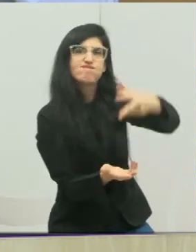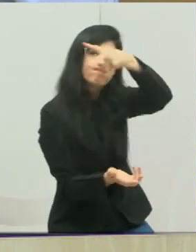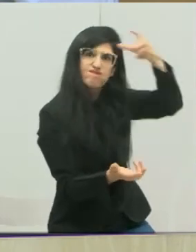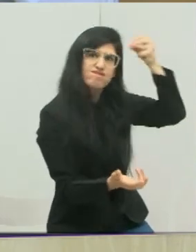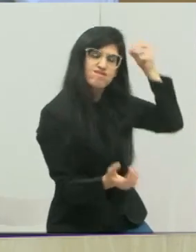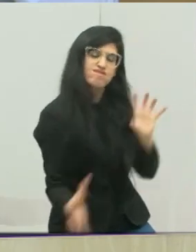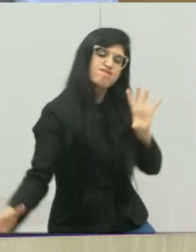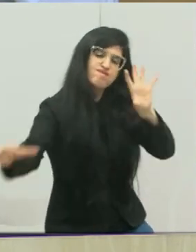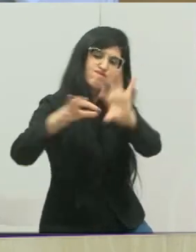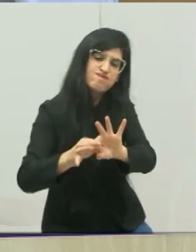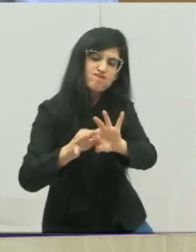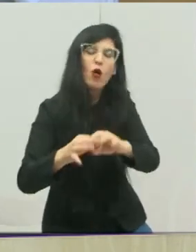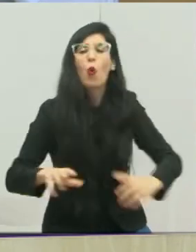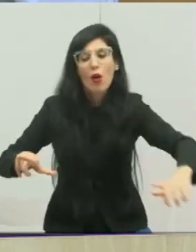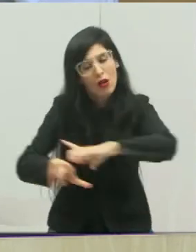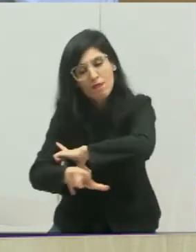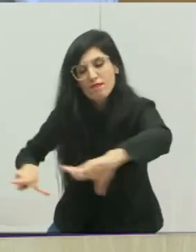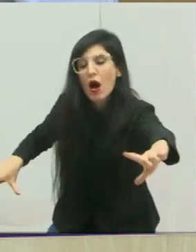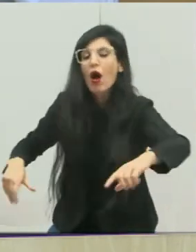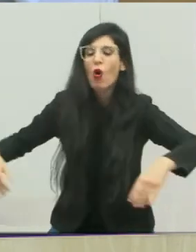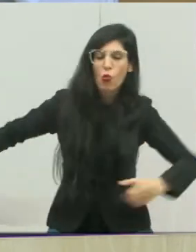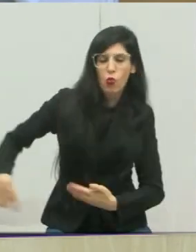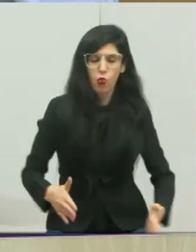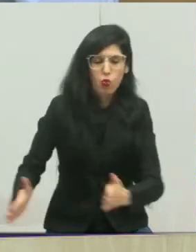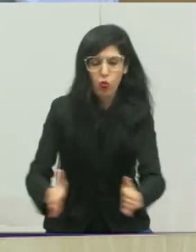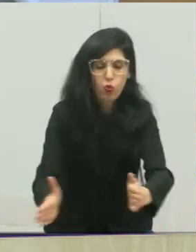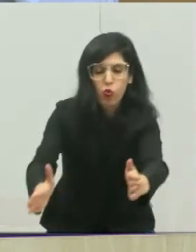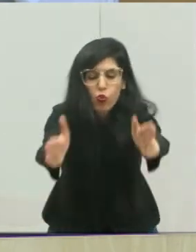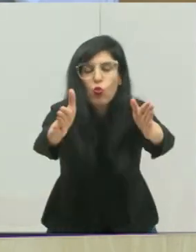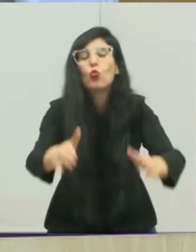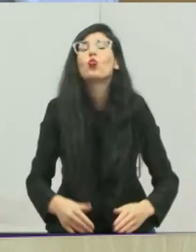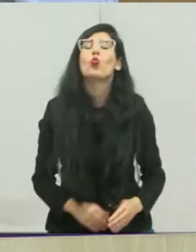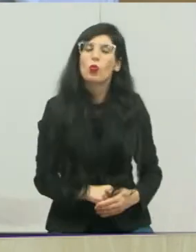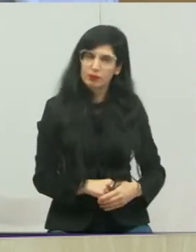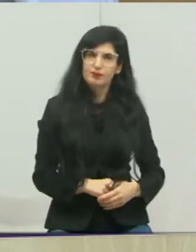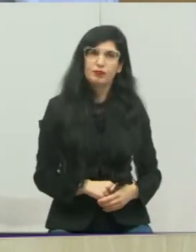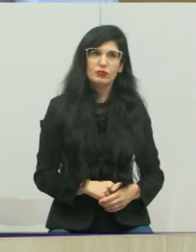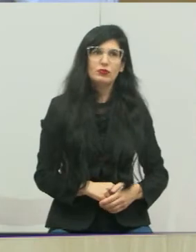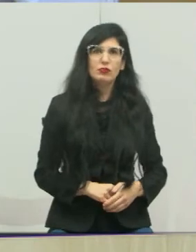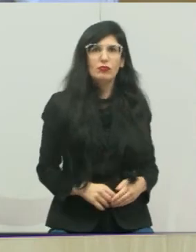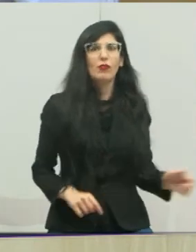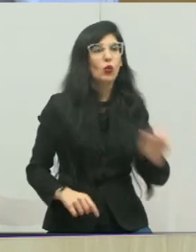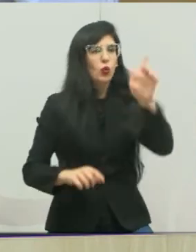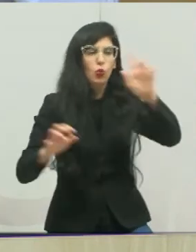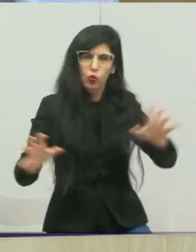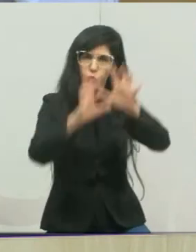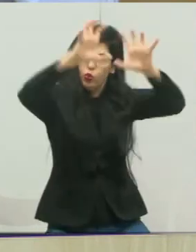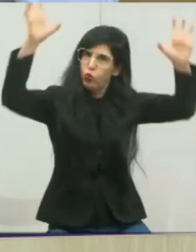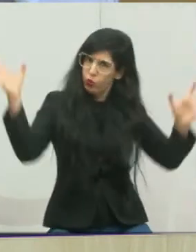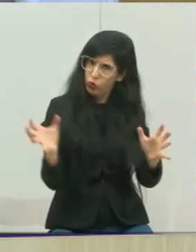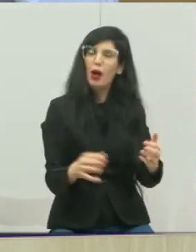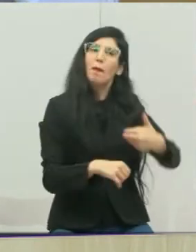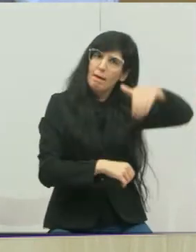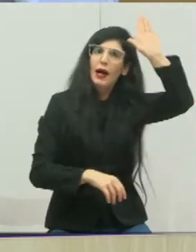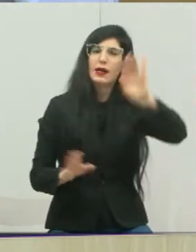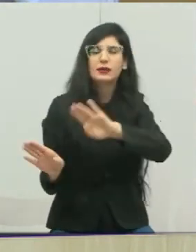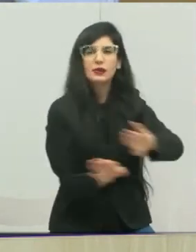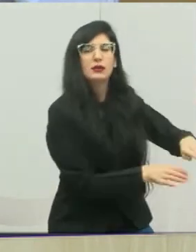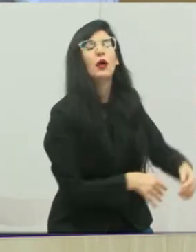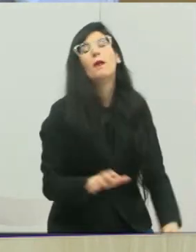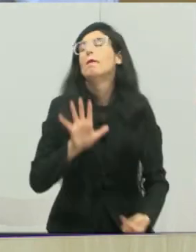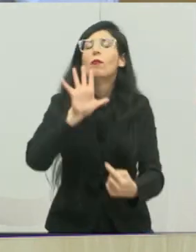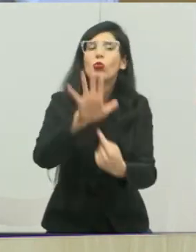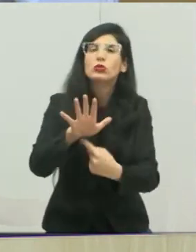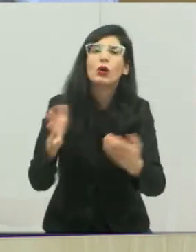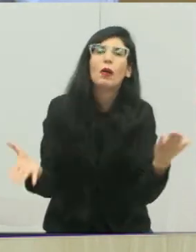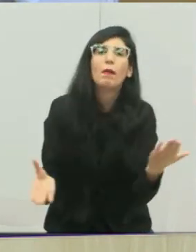conjunta para a limpeza de córregos, a fim de que o efeito do fumacê seja por mais tempo? Quinto, apresentar processo de